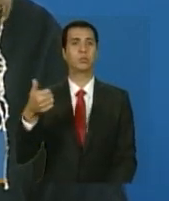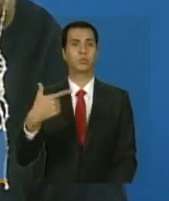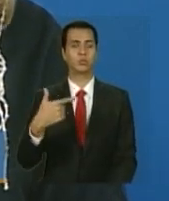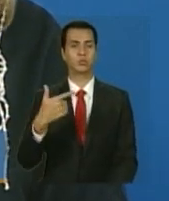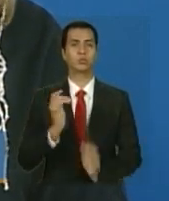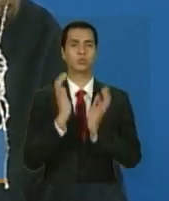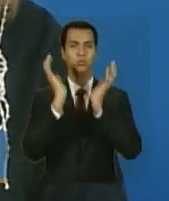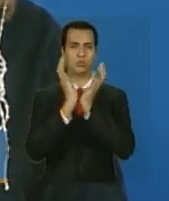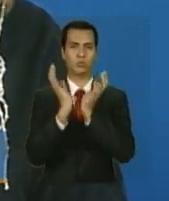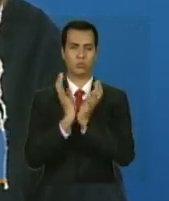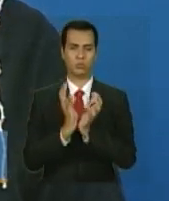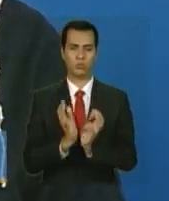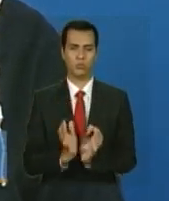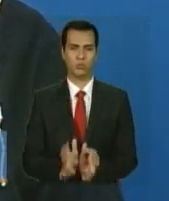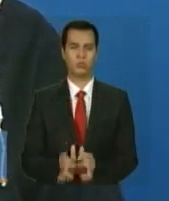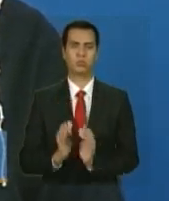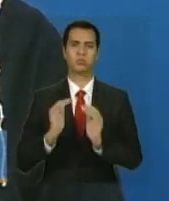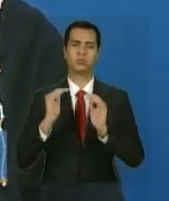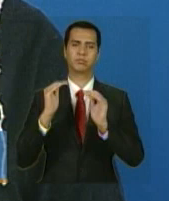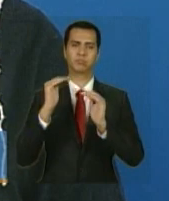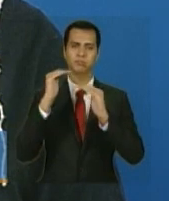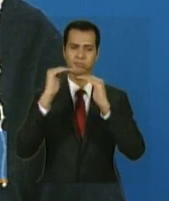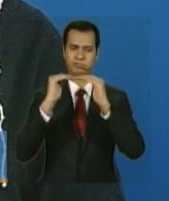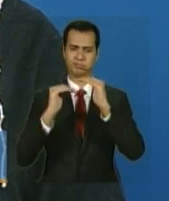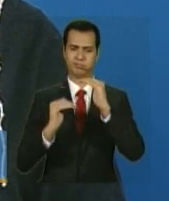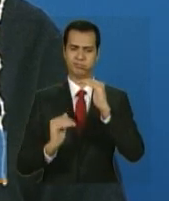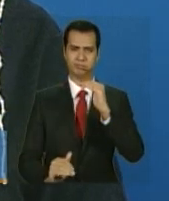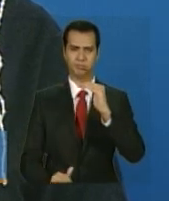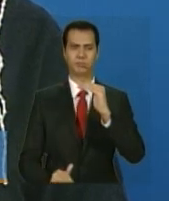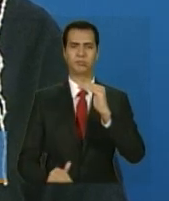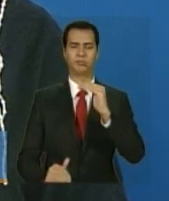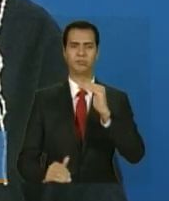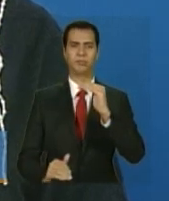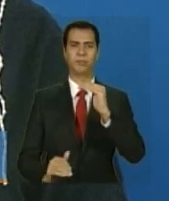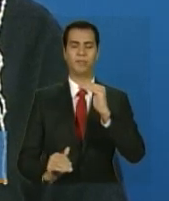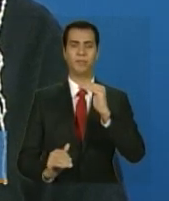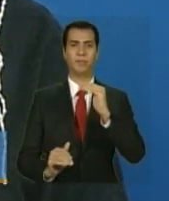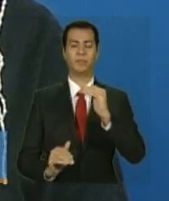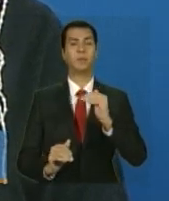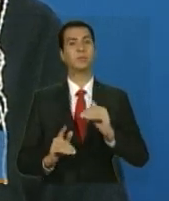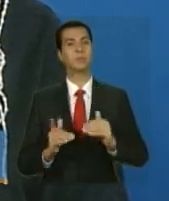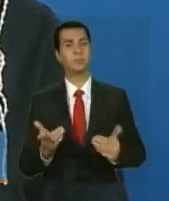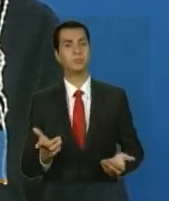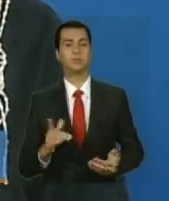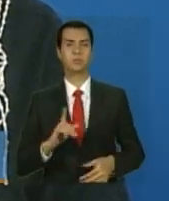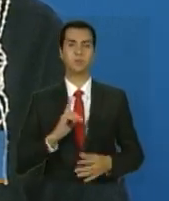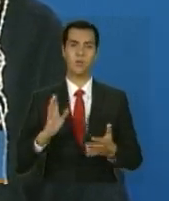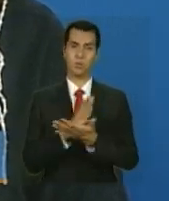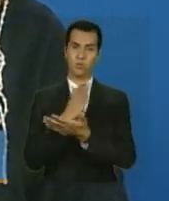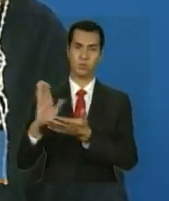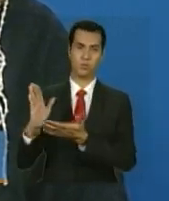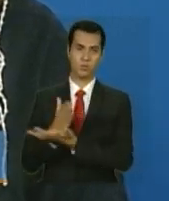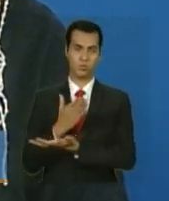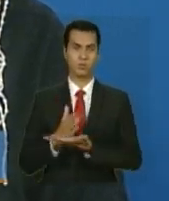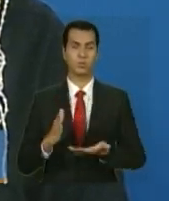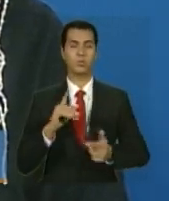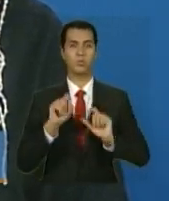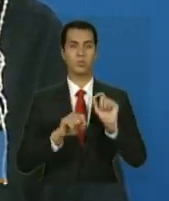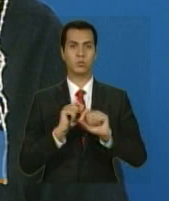grupos populacionais tradicionais e específicos, sendo que alguns deles já